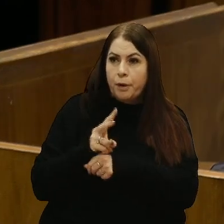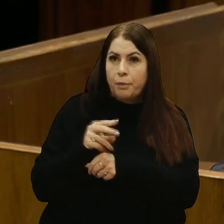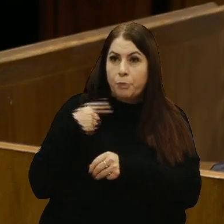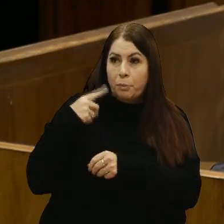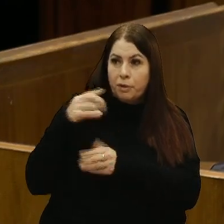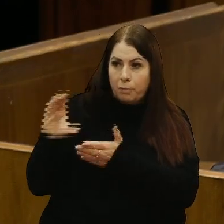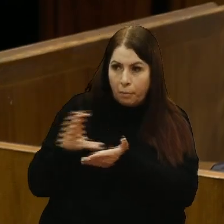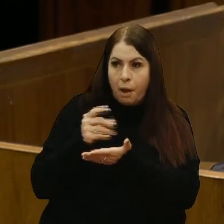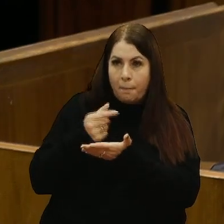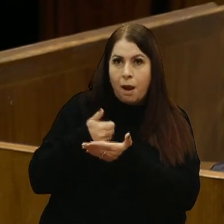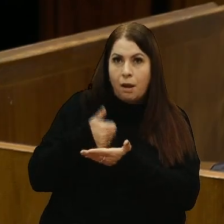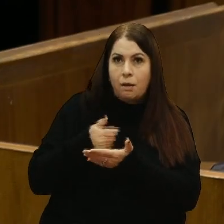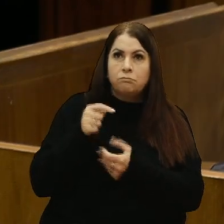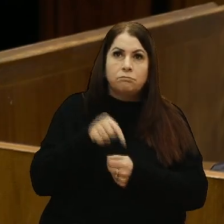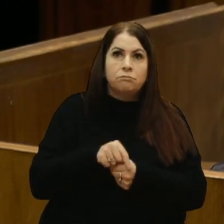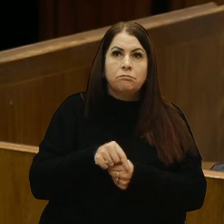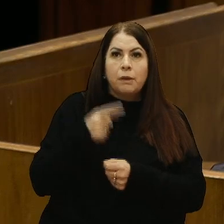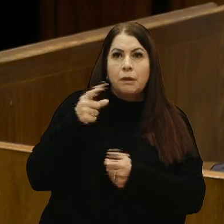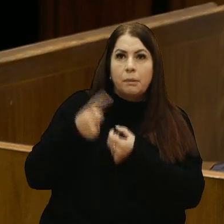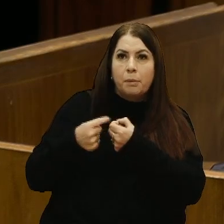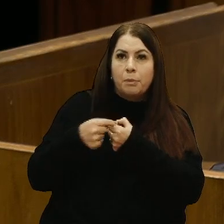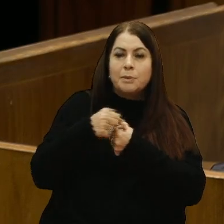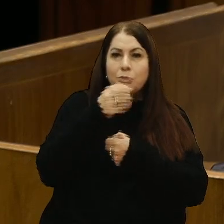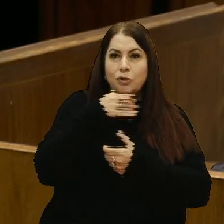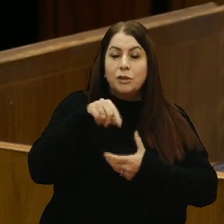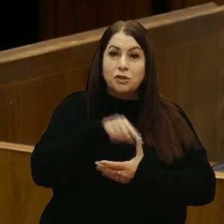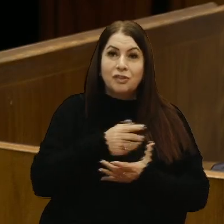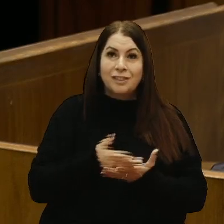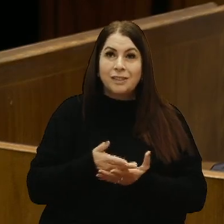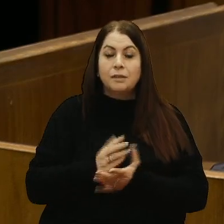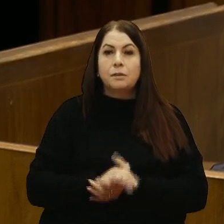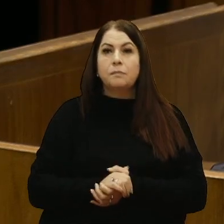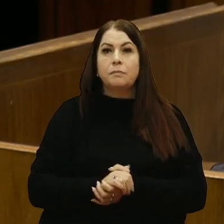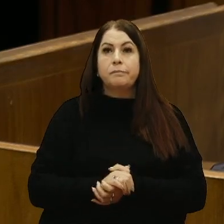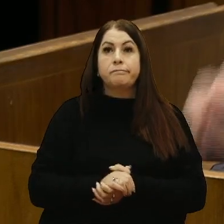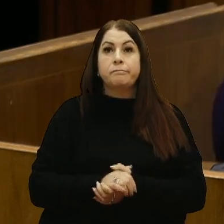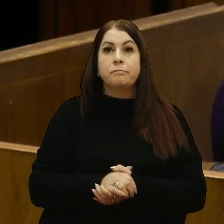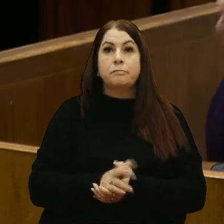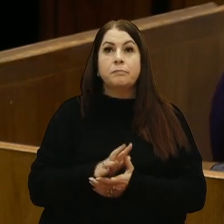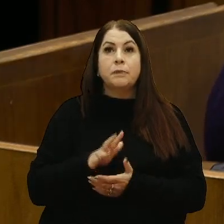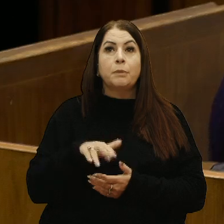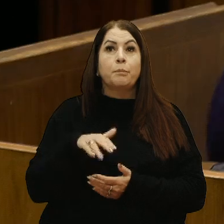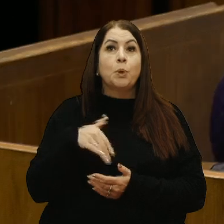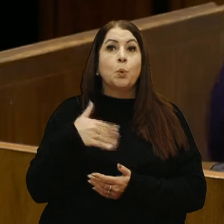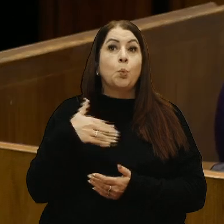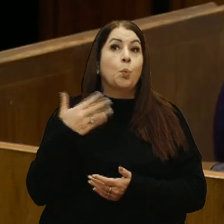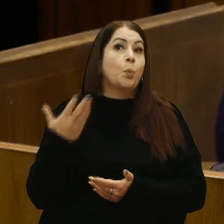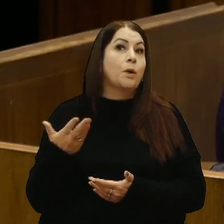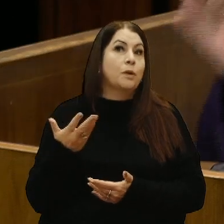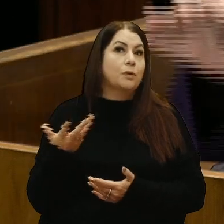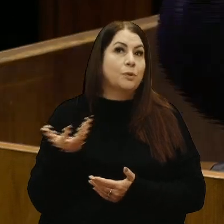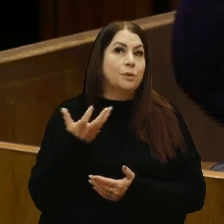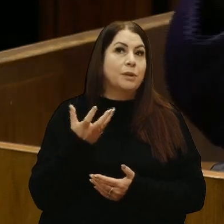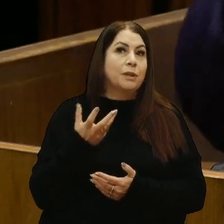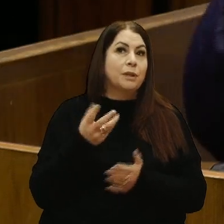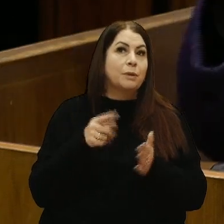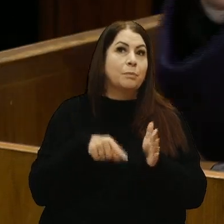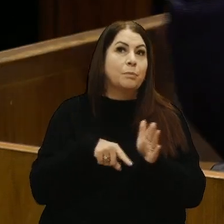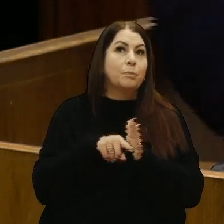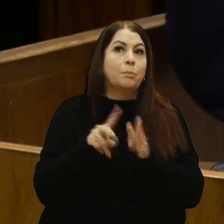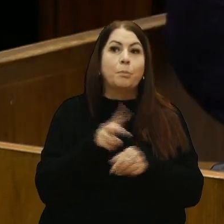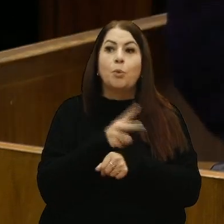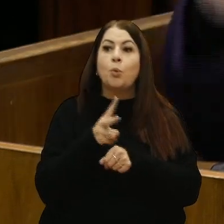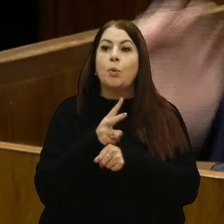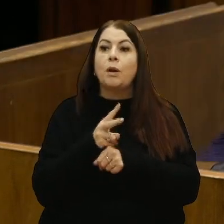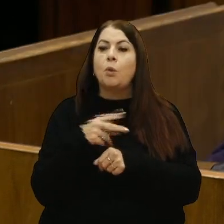emendas, traz aqui para o município de Caxias do Sul, mas quando a gente quer consultar onde